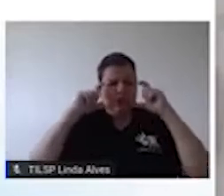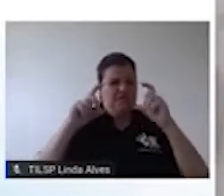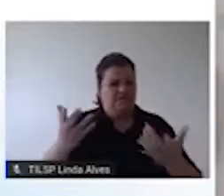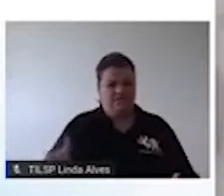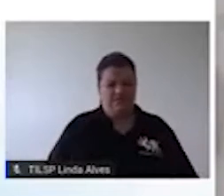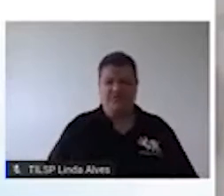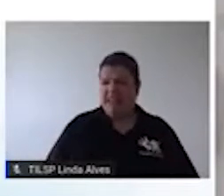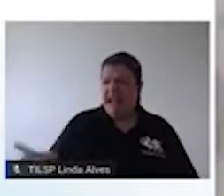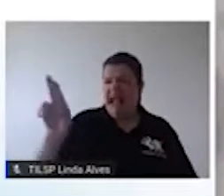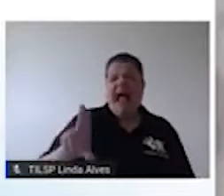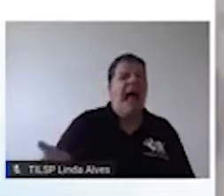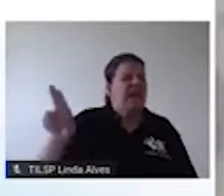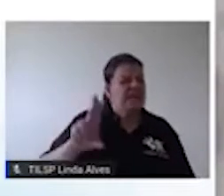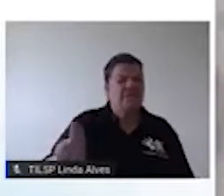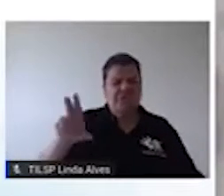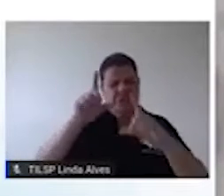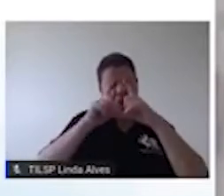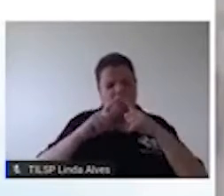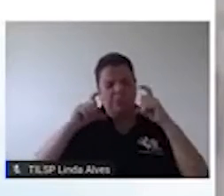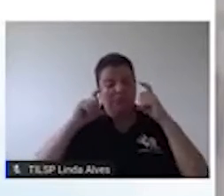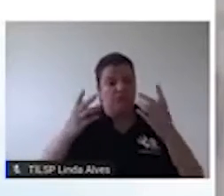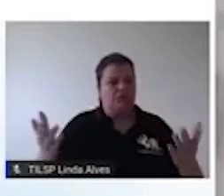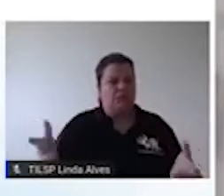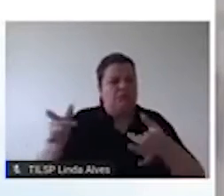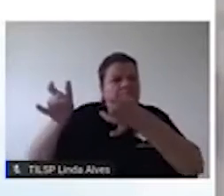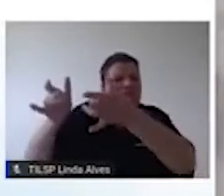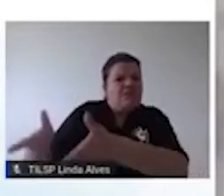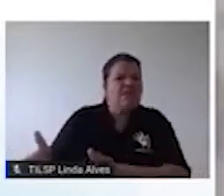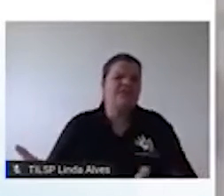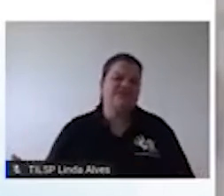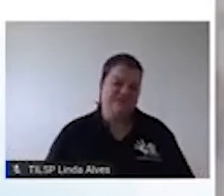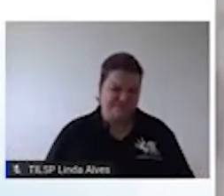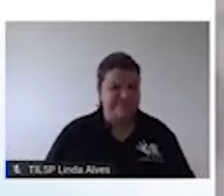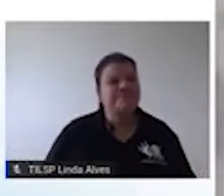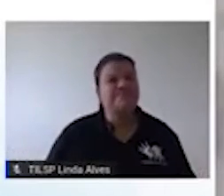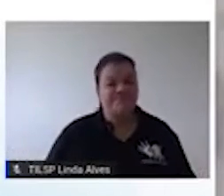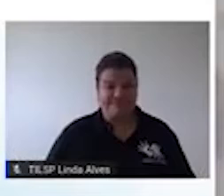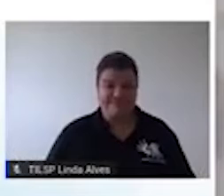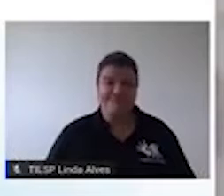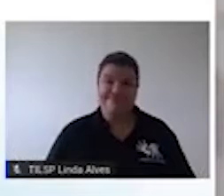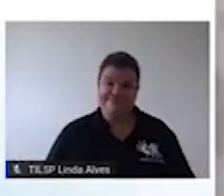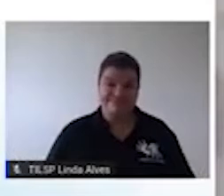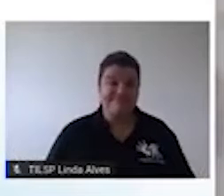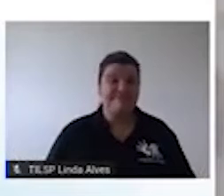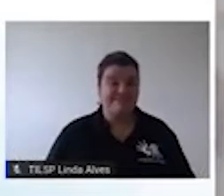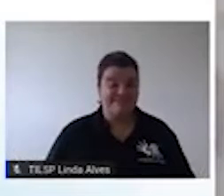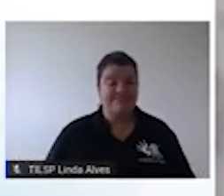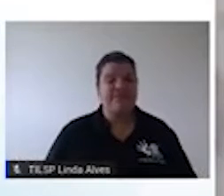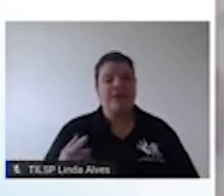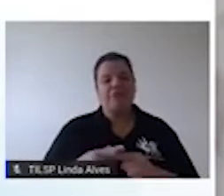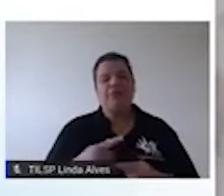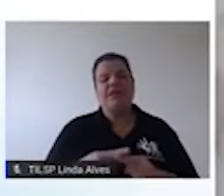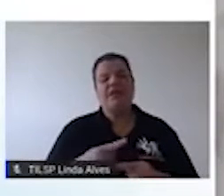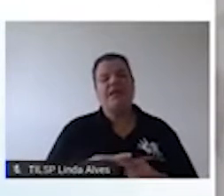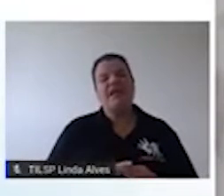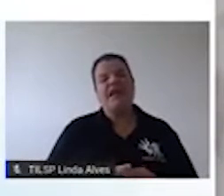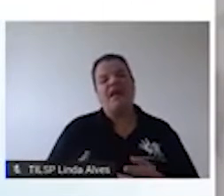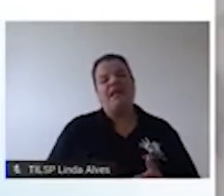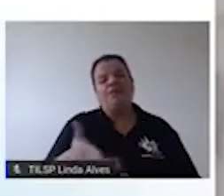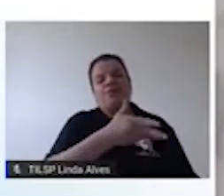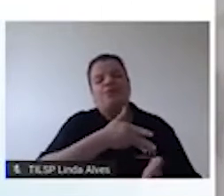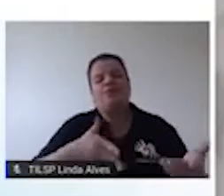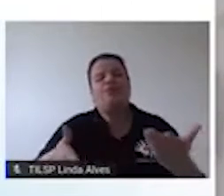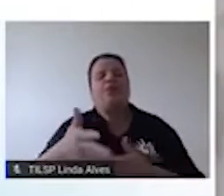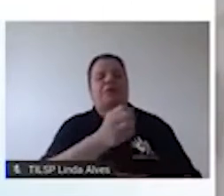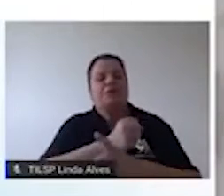por algum motivo, de usar a máscara. Não é? Em parte porque a sociabilidade, não